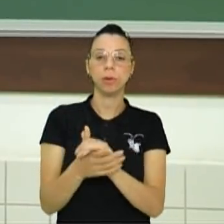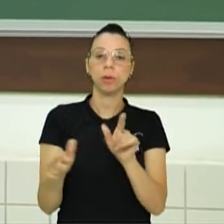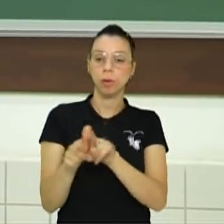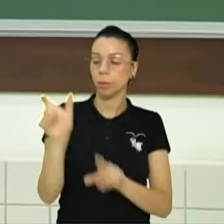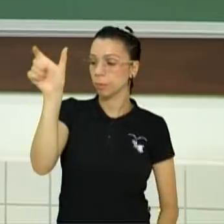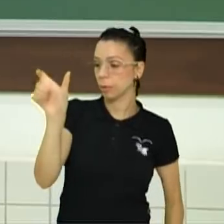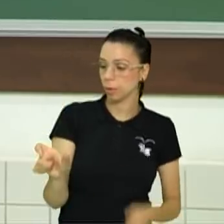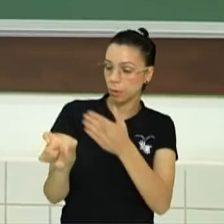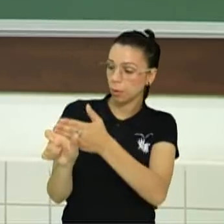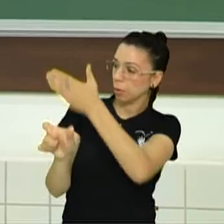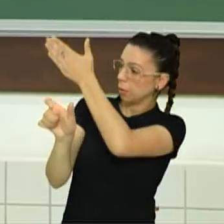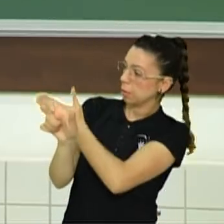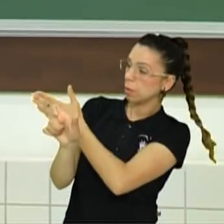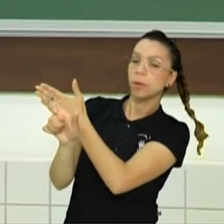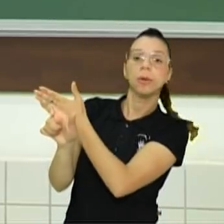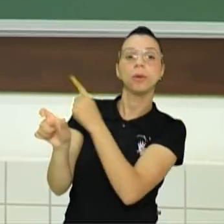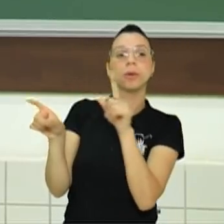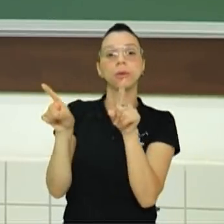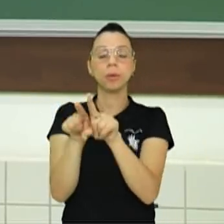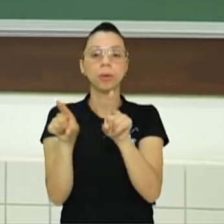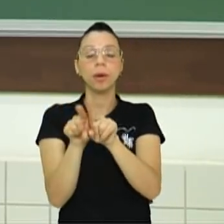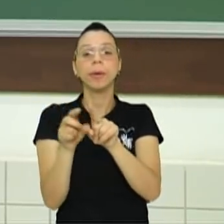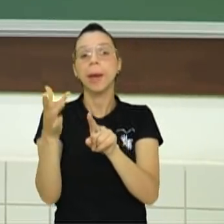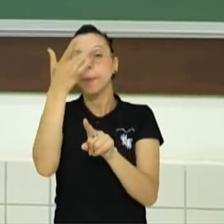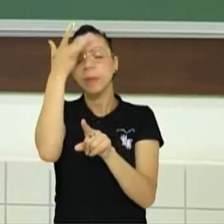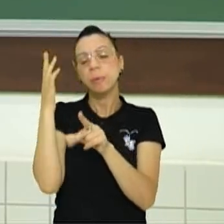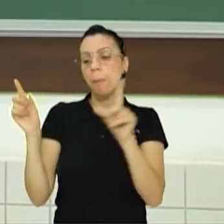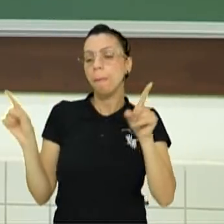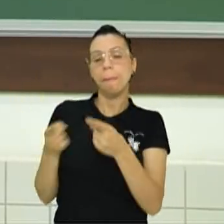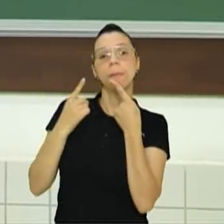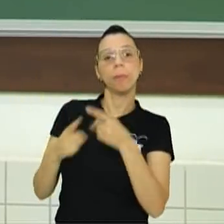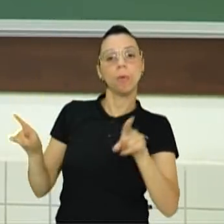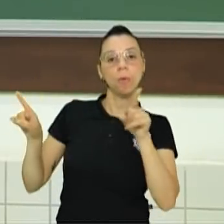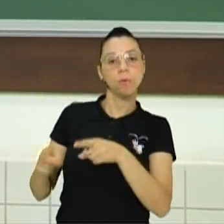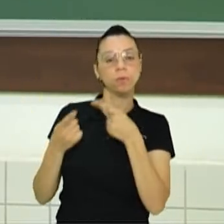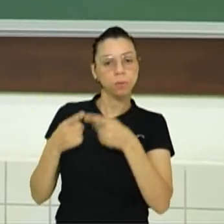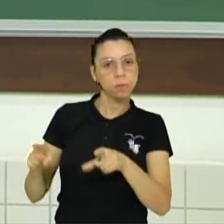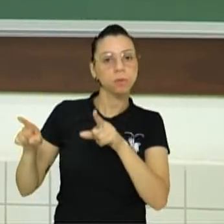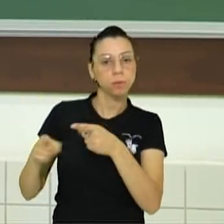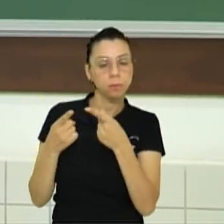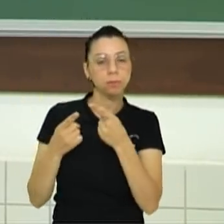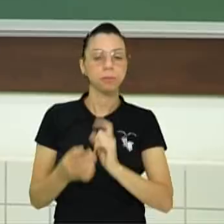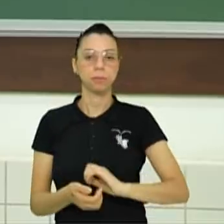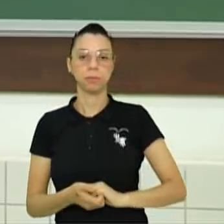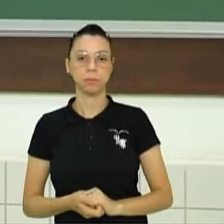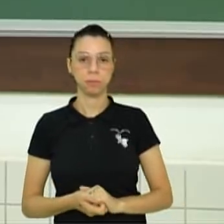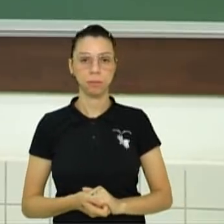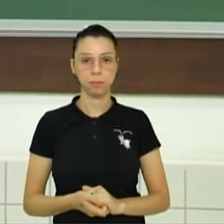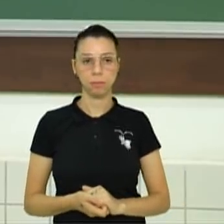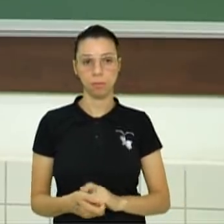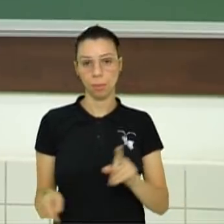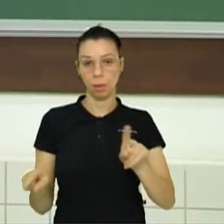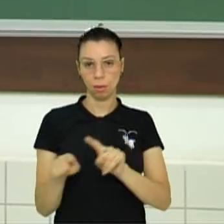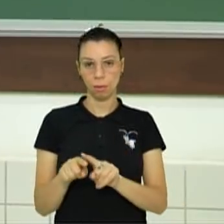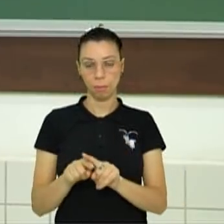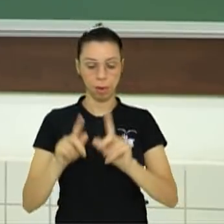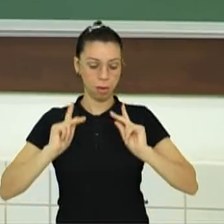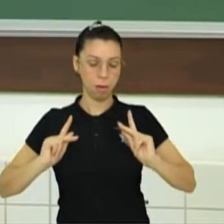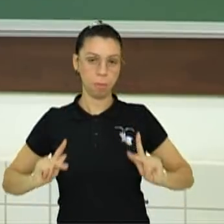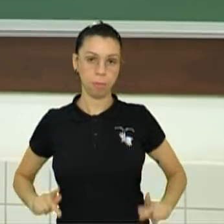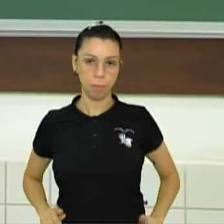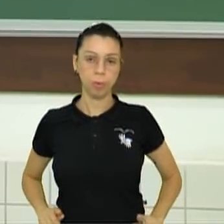ficam posicionados os músicos, né? A pose que o ator sustenta